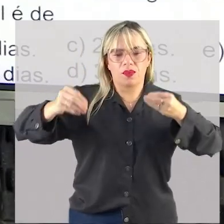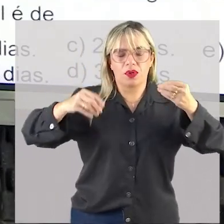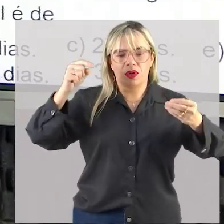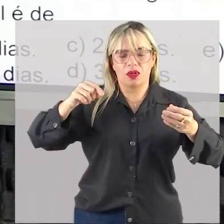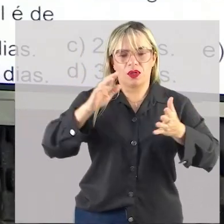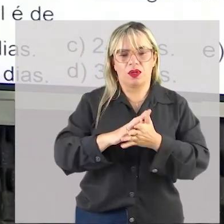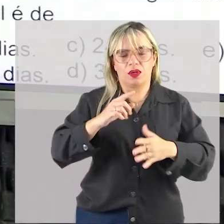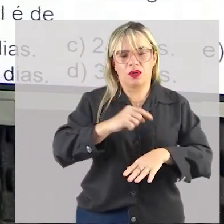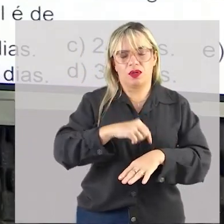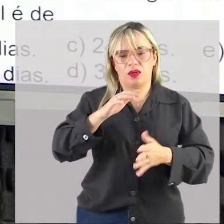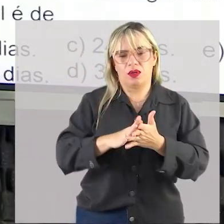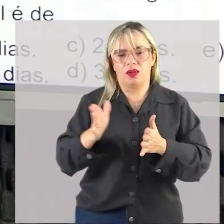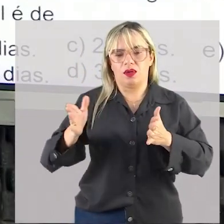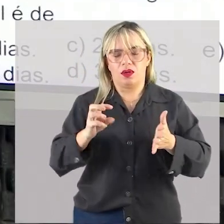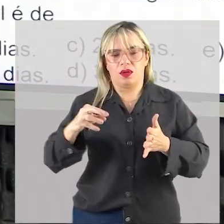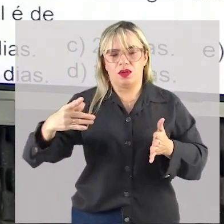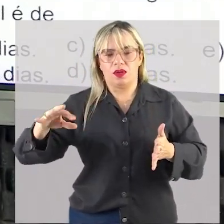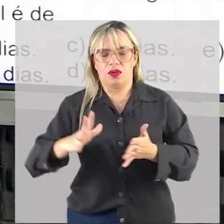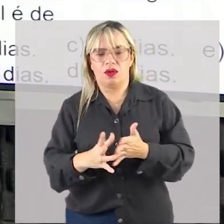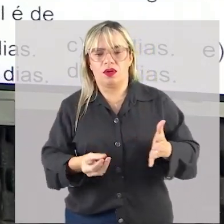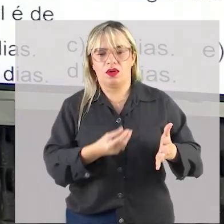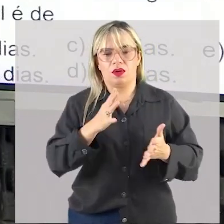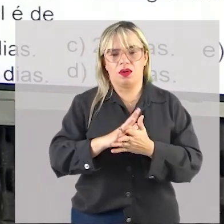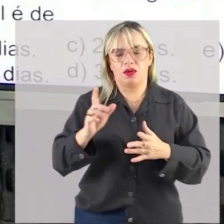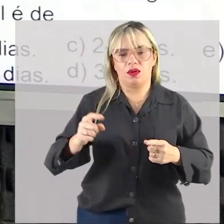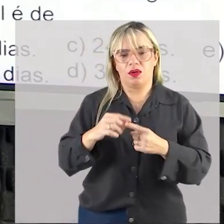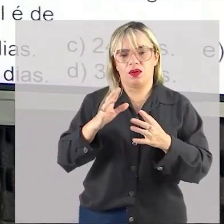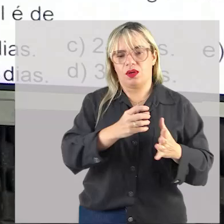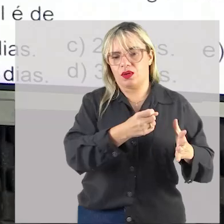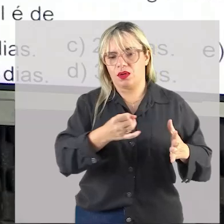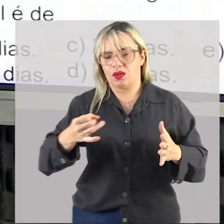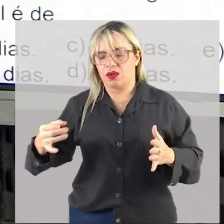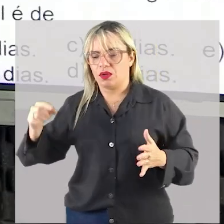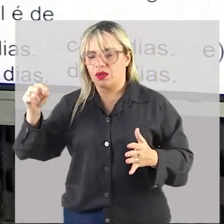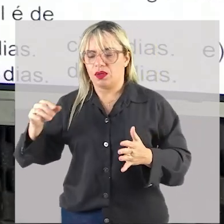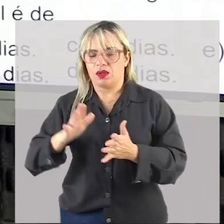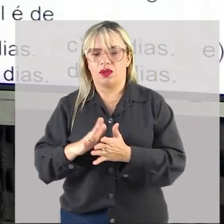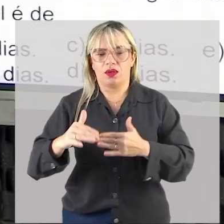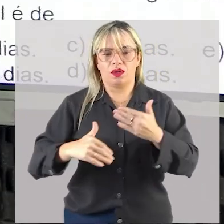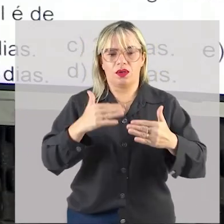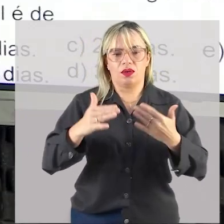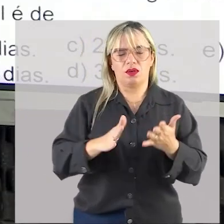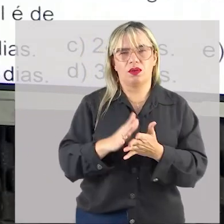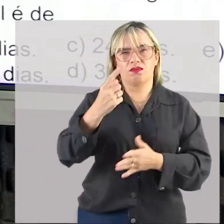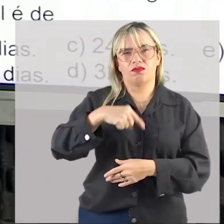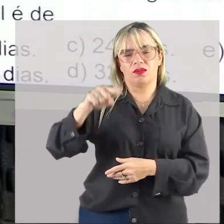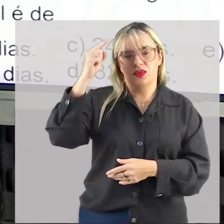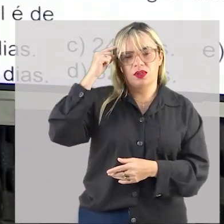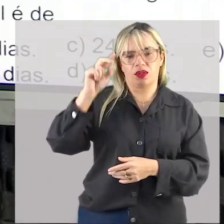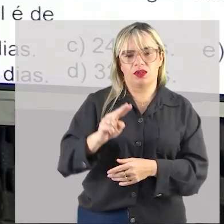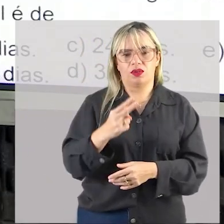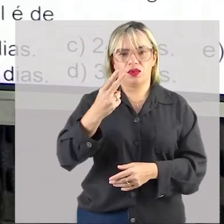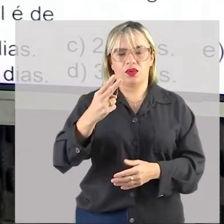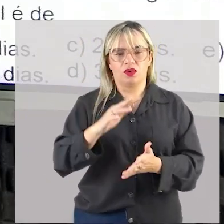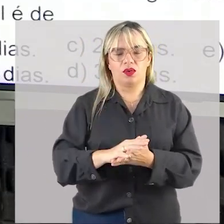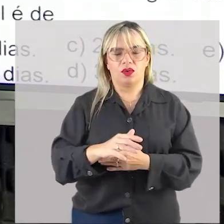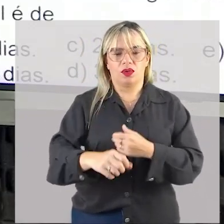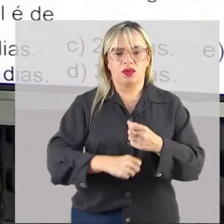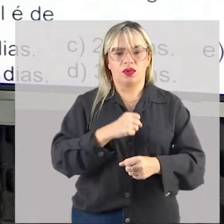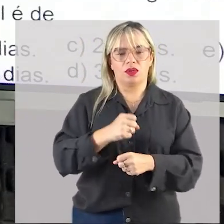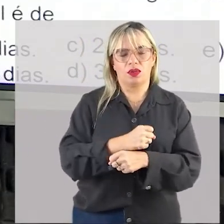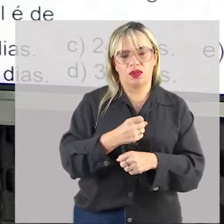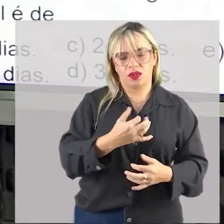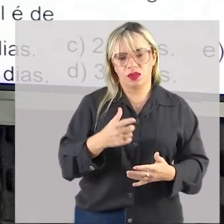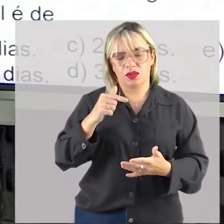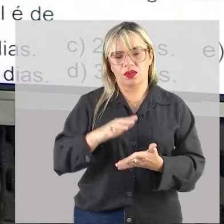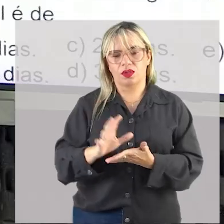tempo de desintegração? É só pegar a meia-vida e multiplicar pelo meio de meia-vidas. Vamos imaginar que a meia-vida é de 2 anos. Aí aqui você